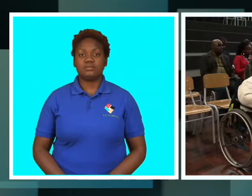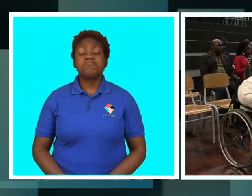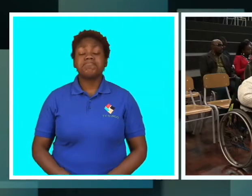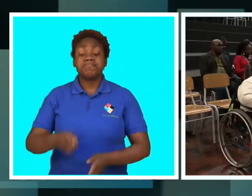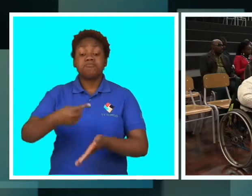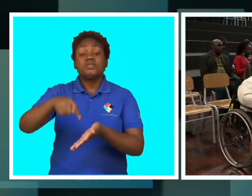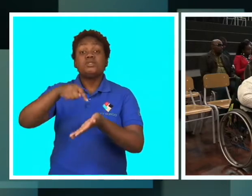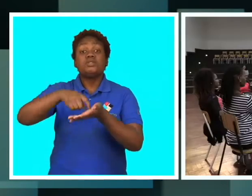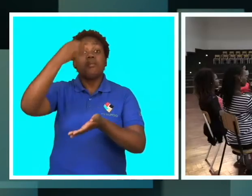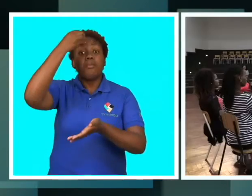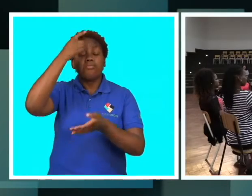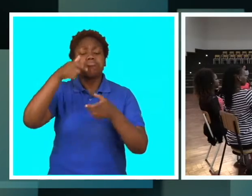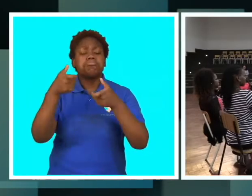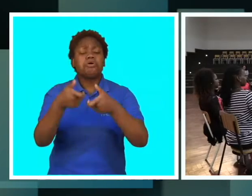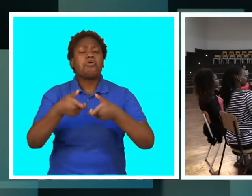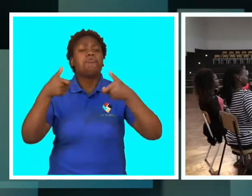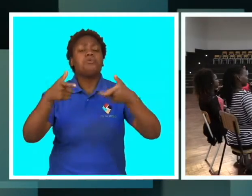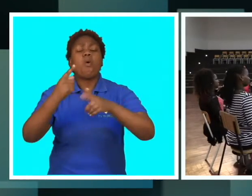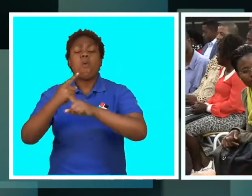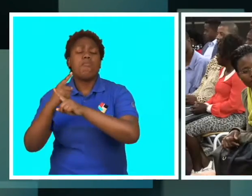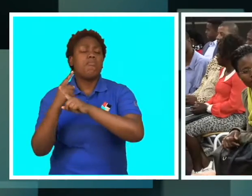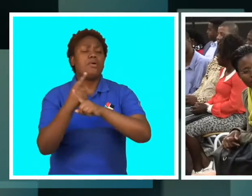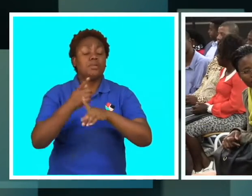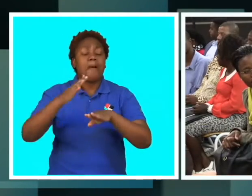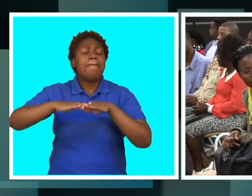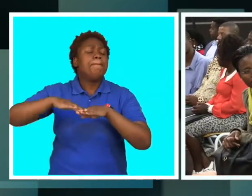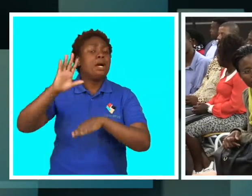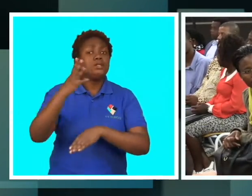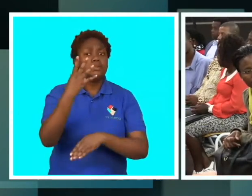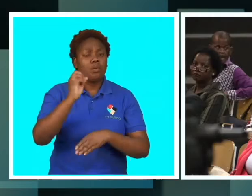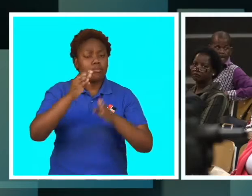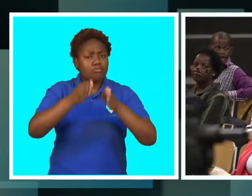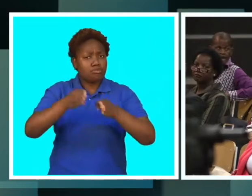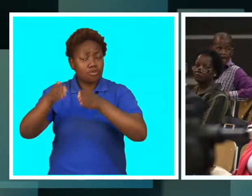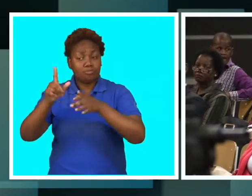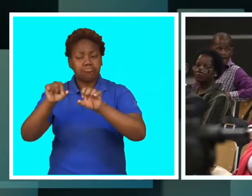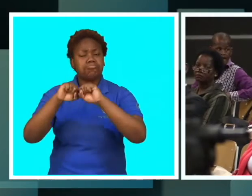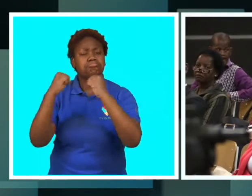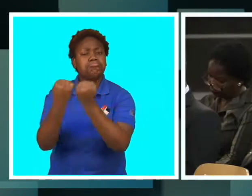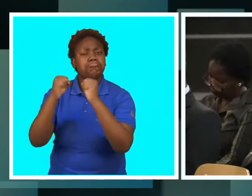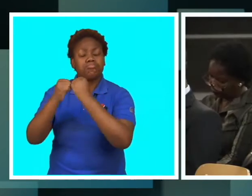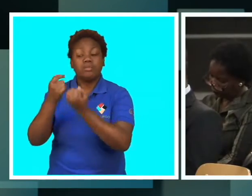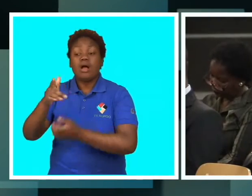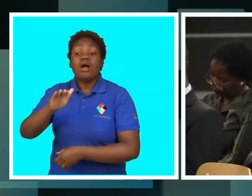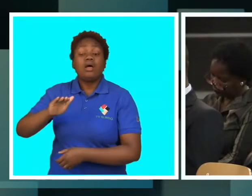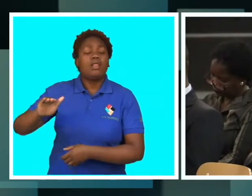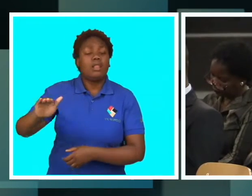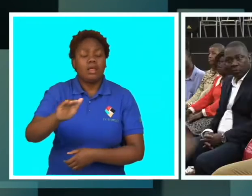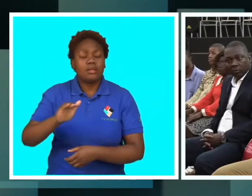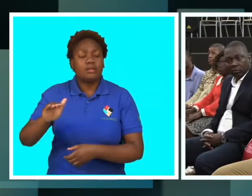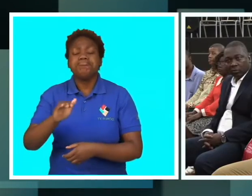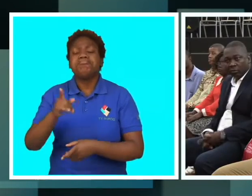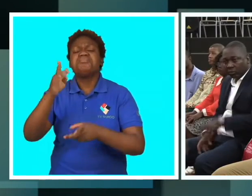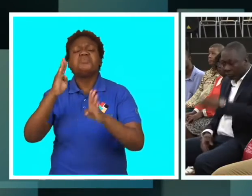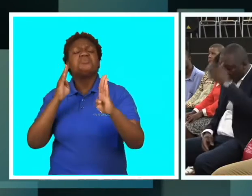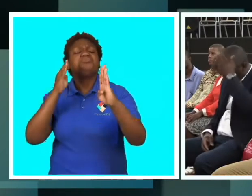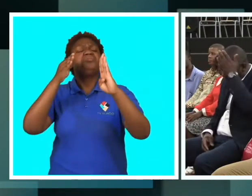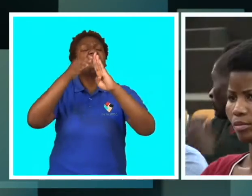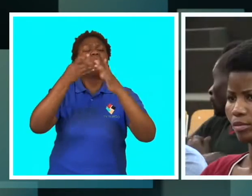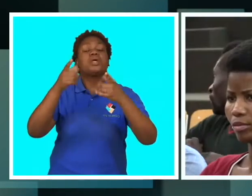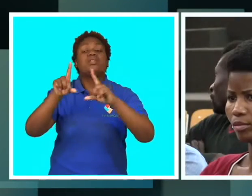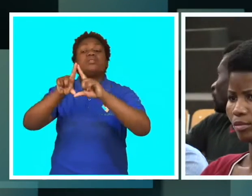Mais de 50 pessoas representativas de associações de pessoas com deficiência e da sociedade civil participaram